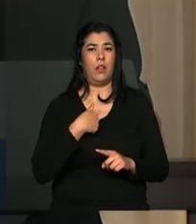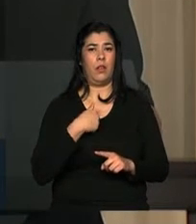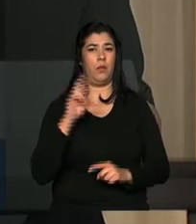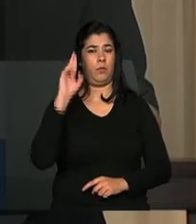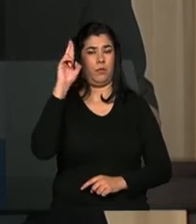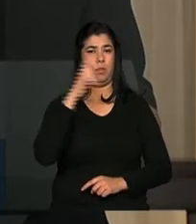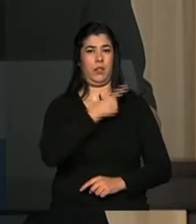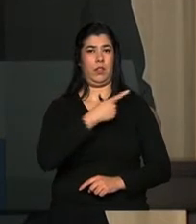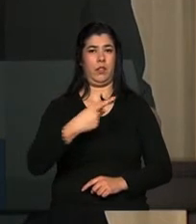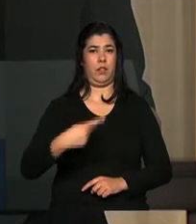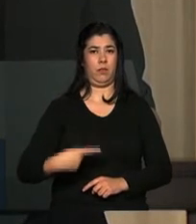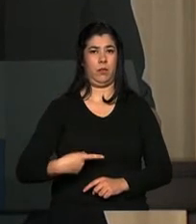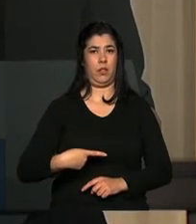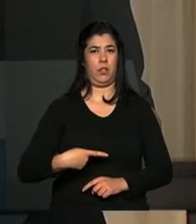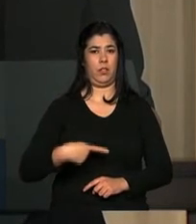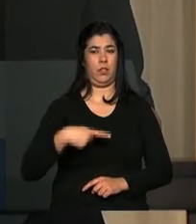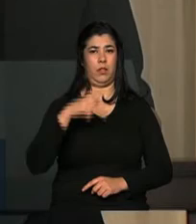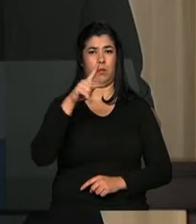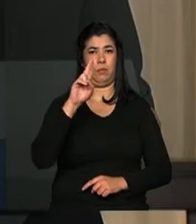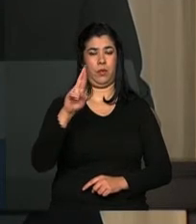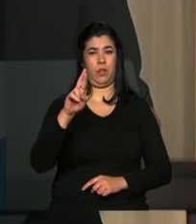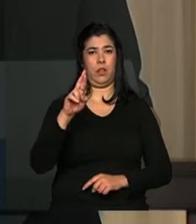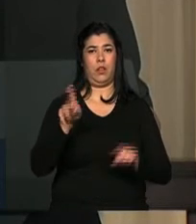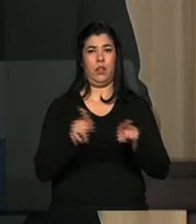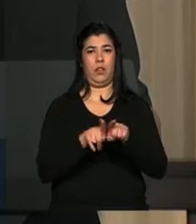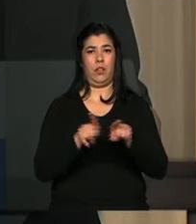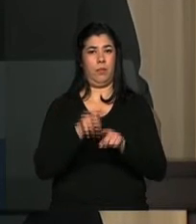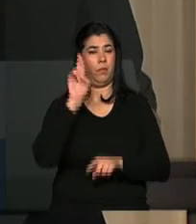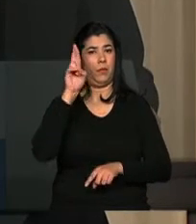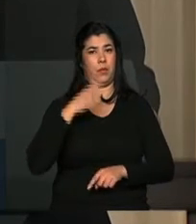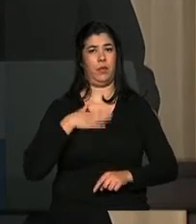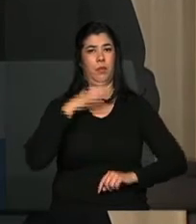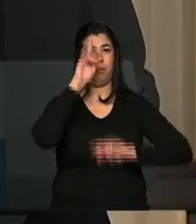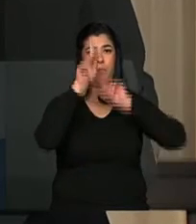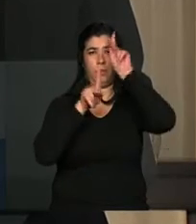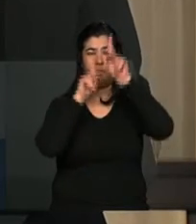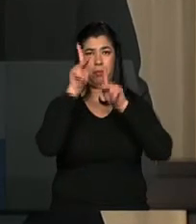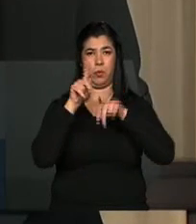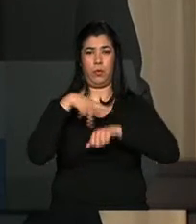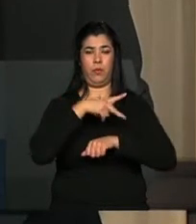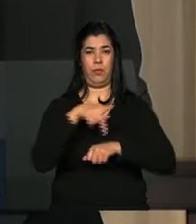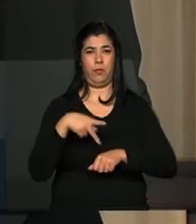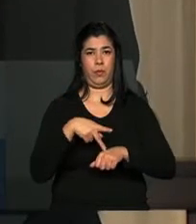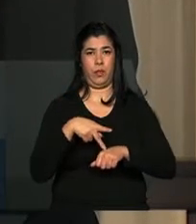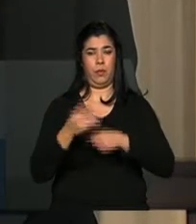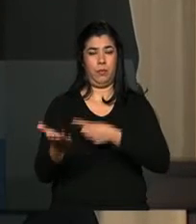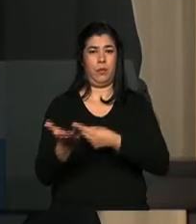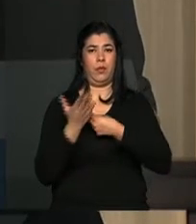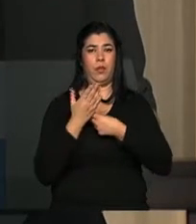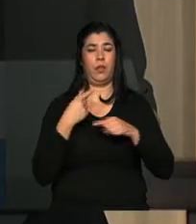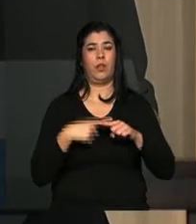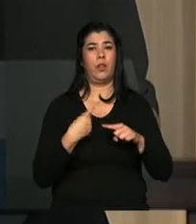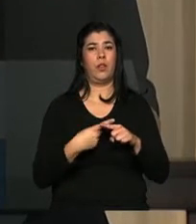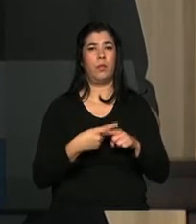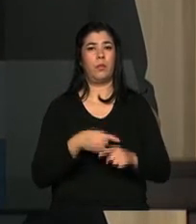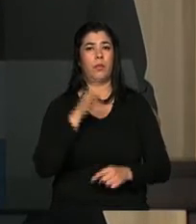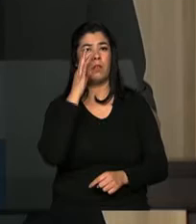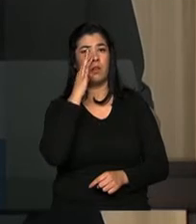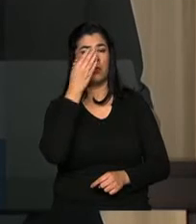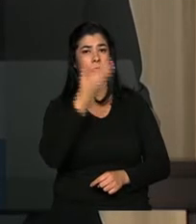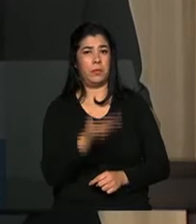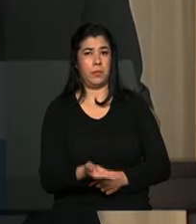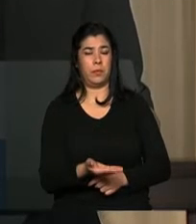e para o povo do meu país. E muito contribuíram, é um reconhecimento que aqui eu faço, para